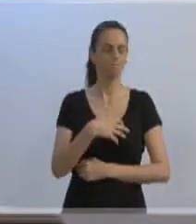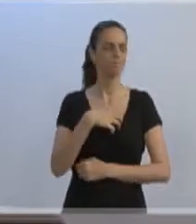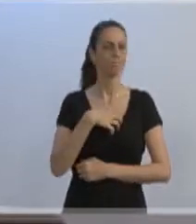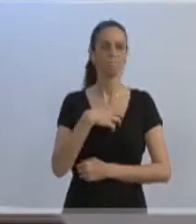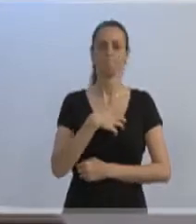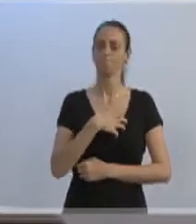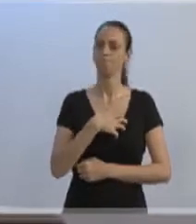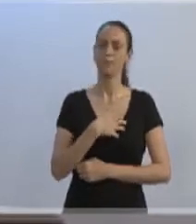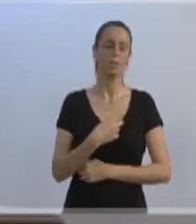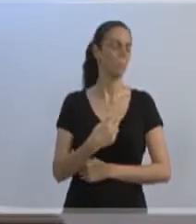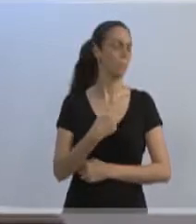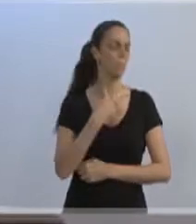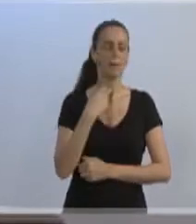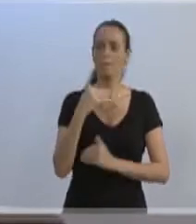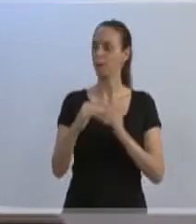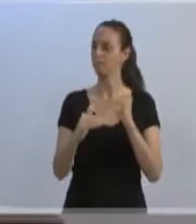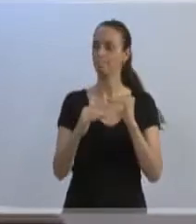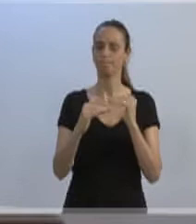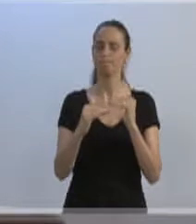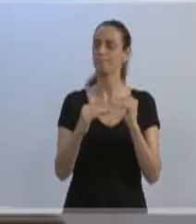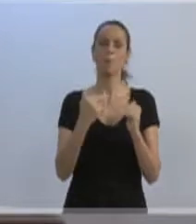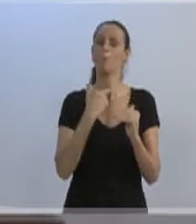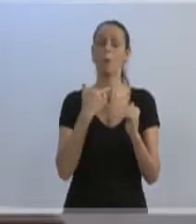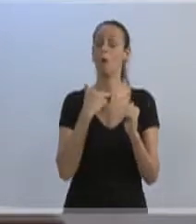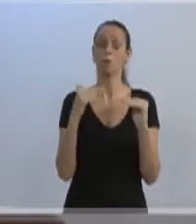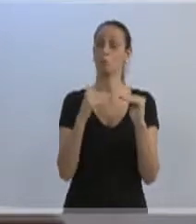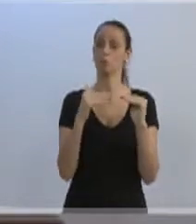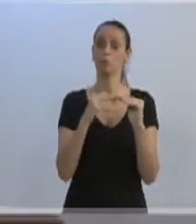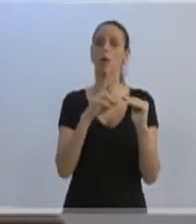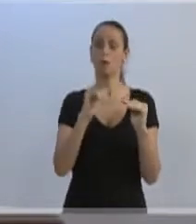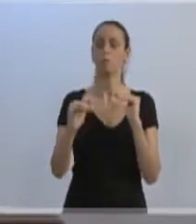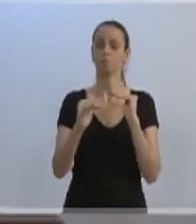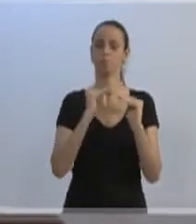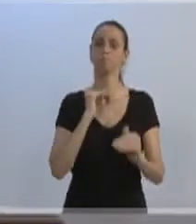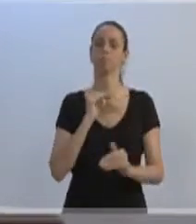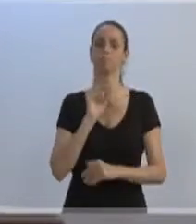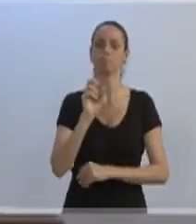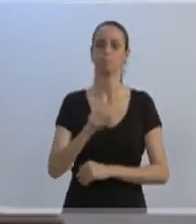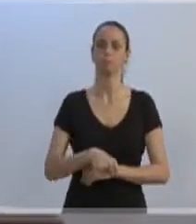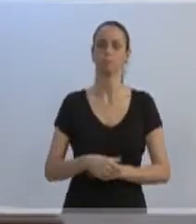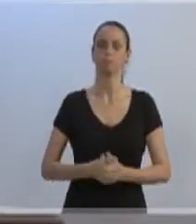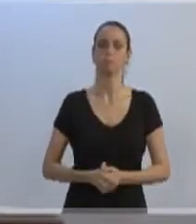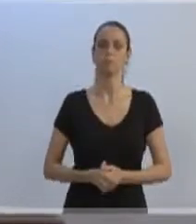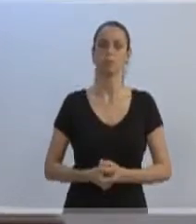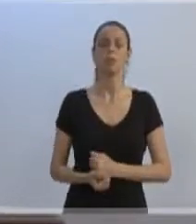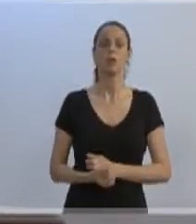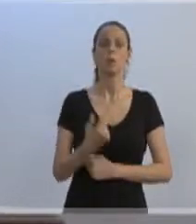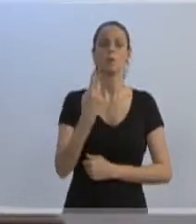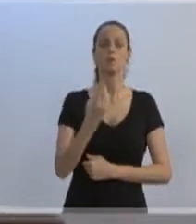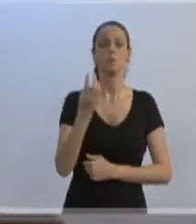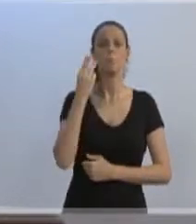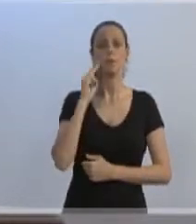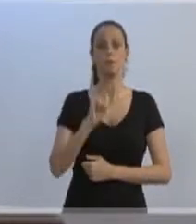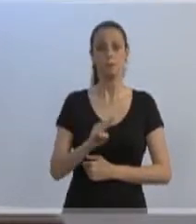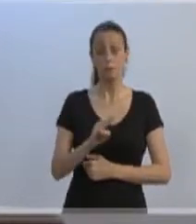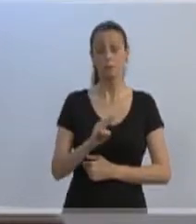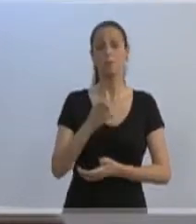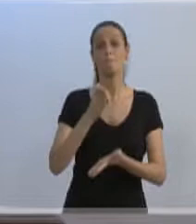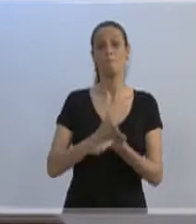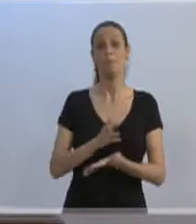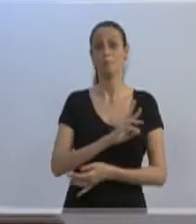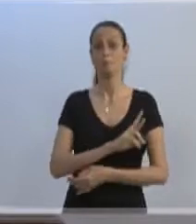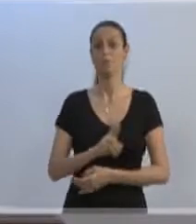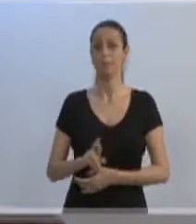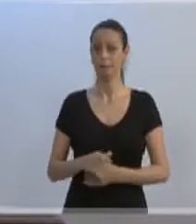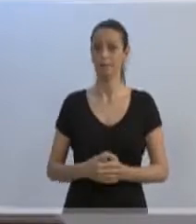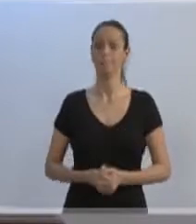não posso concordar com isso nem votar favorável senhoras e senhores são quase um milhão e meio de reais